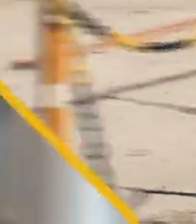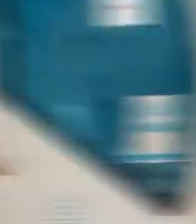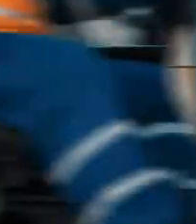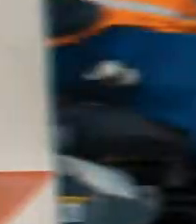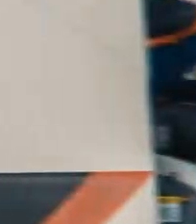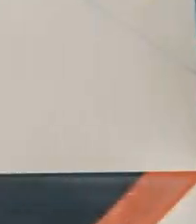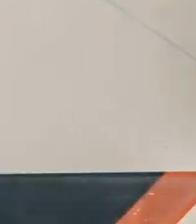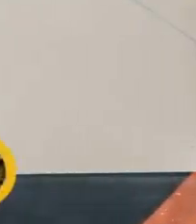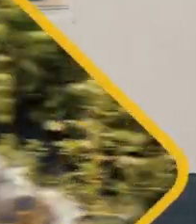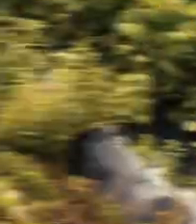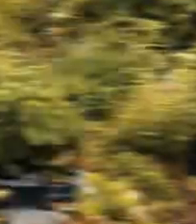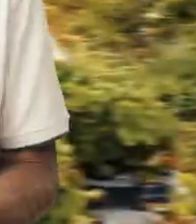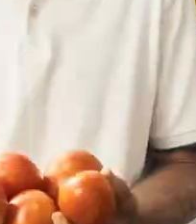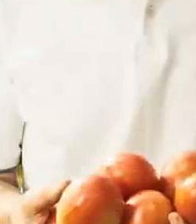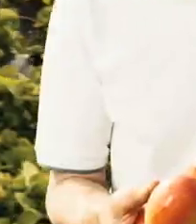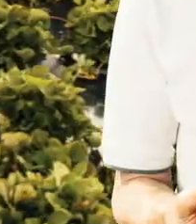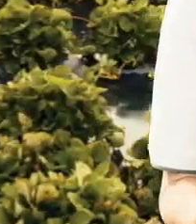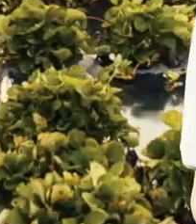ae